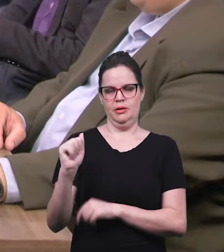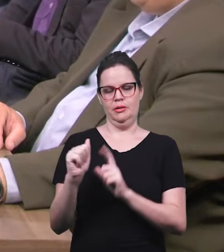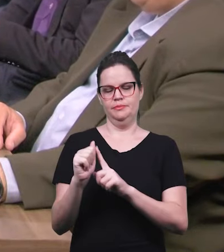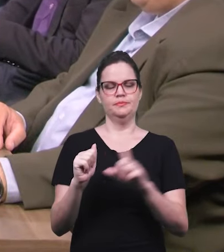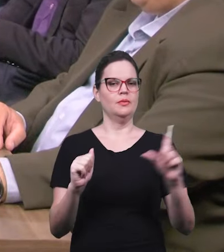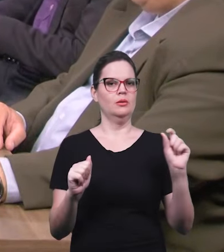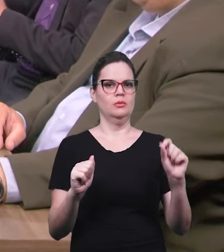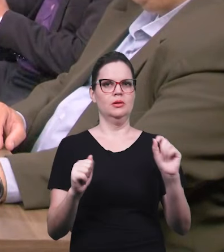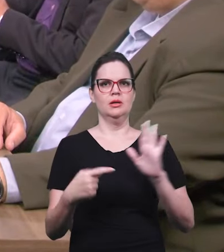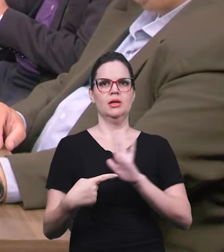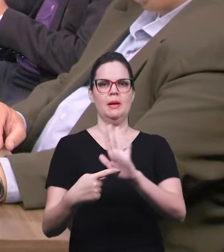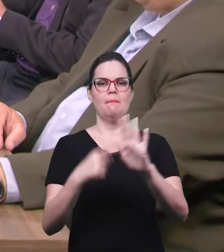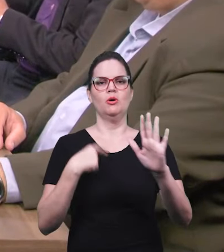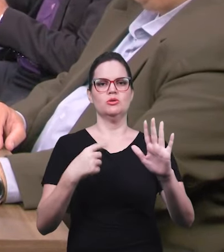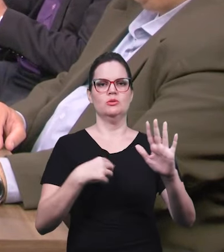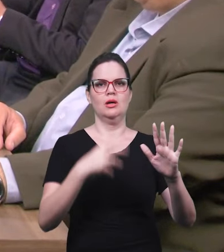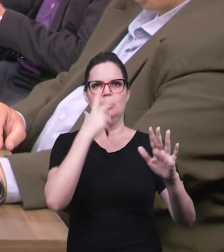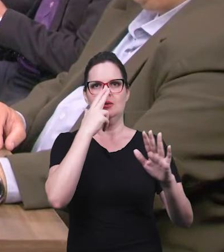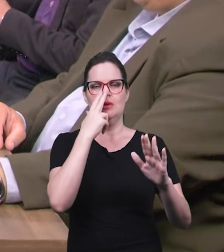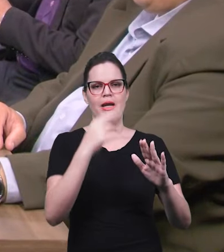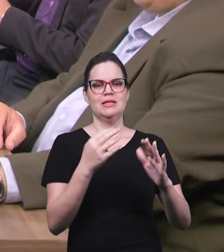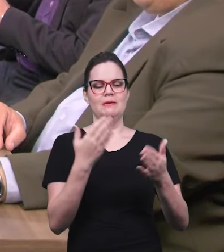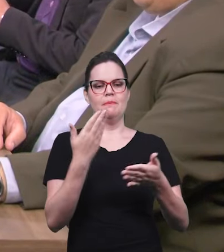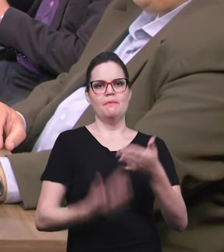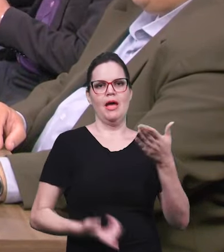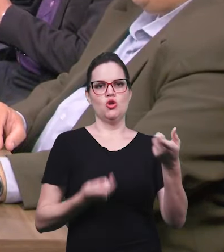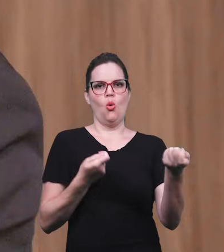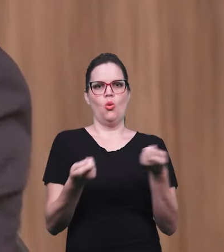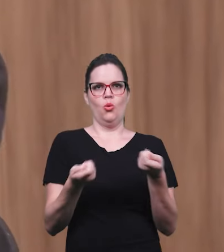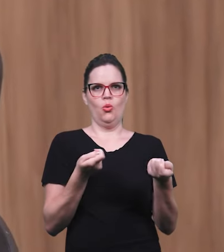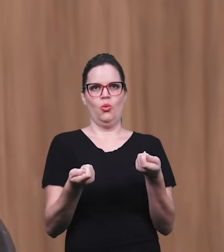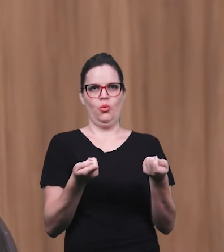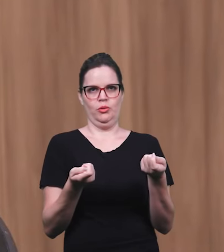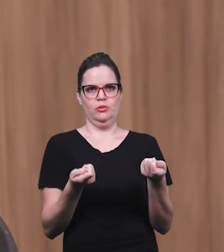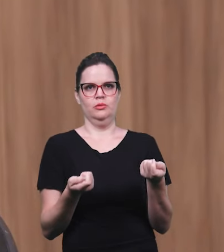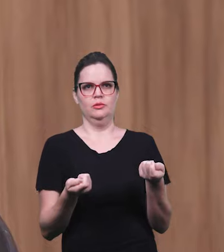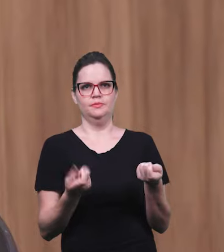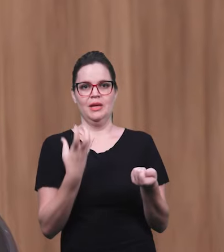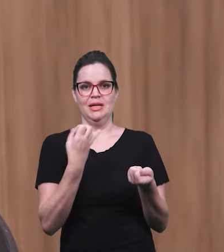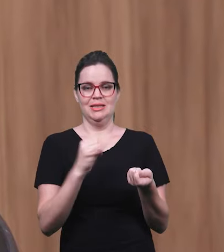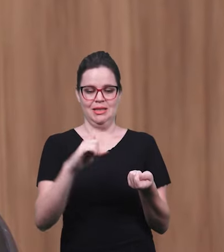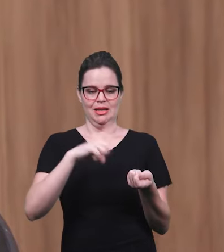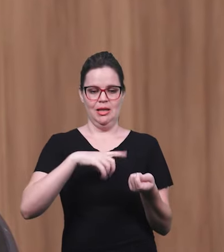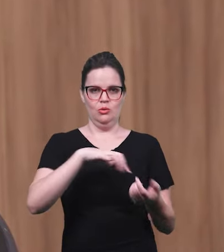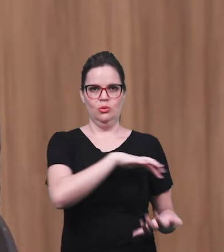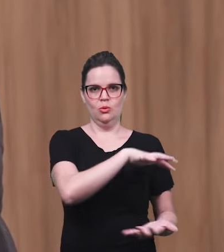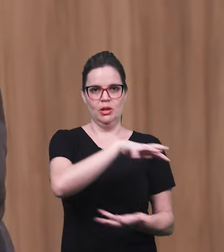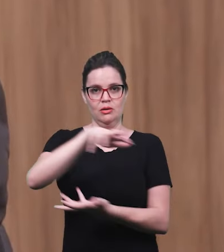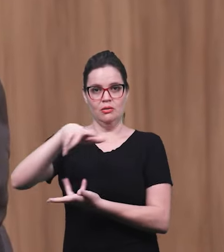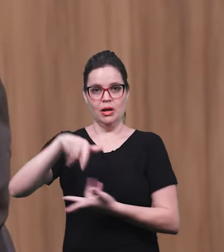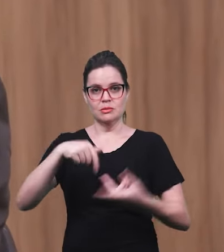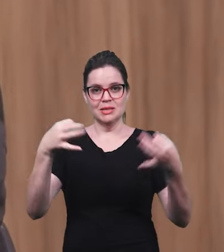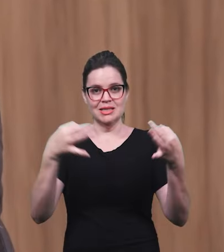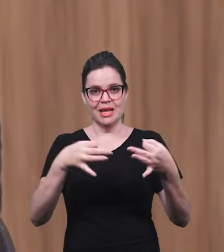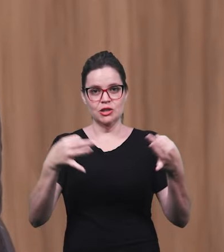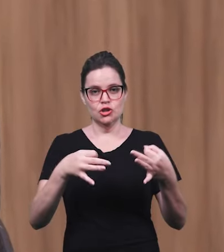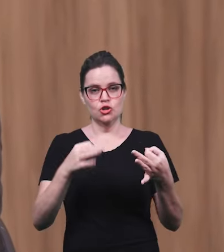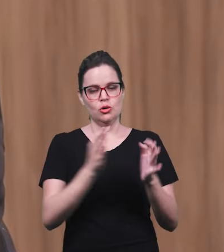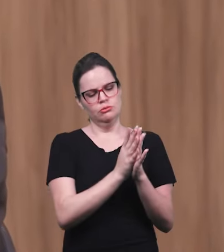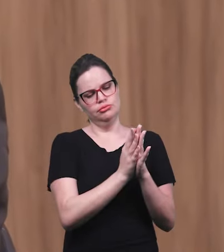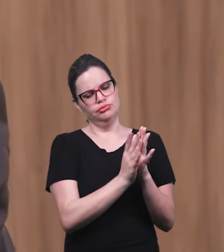Então, a desordem, né, do caos, do universo num sistema fechado, se nós formos olhar assim ao longo